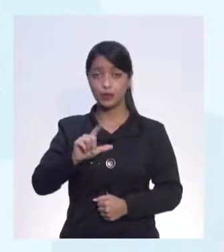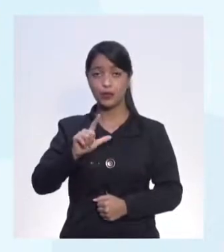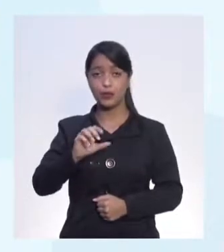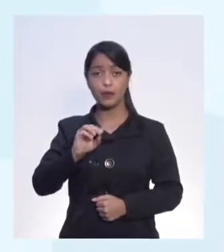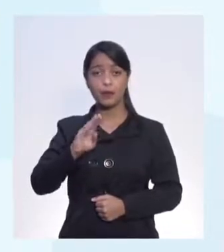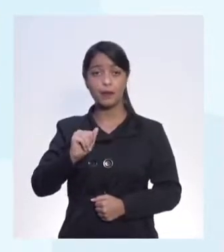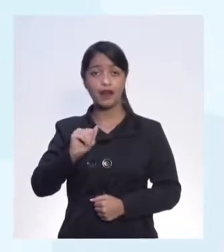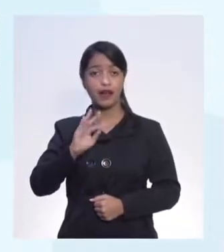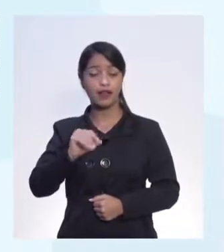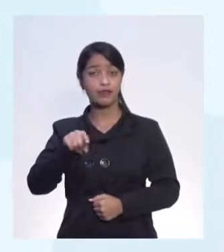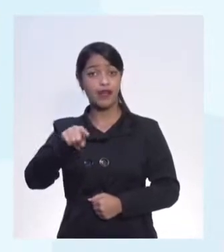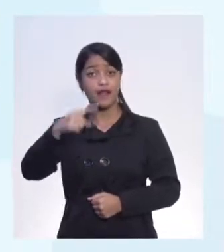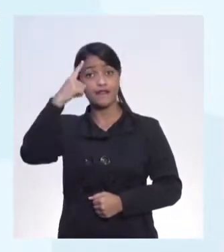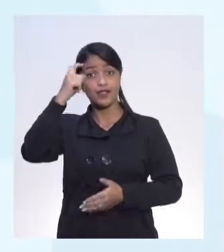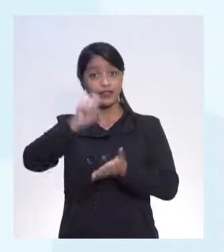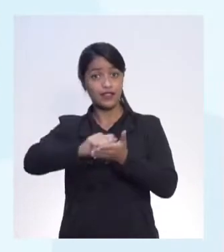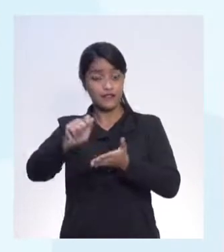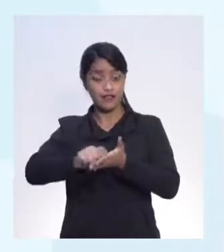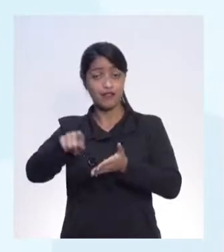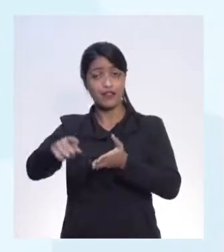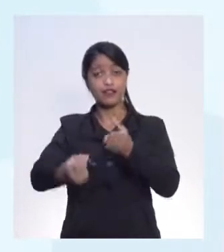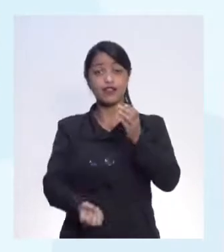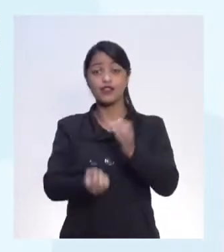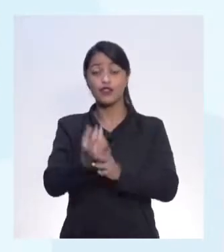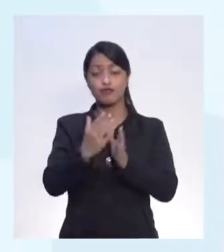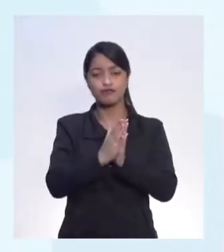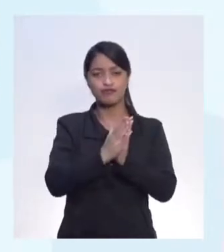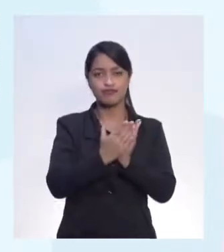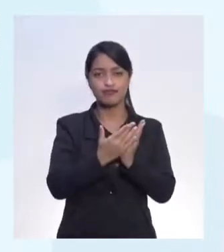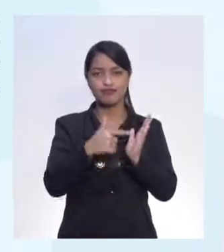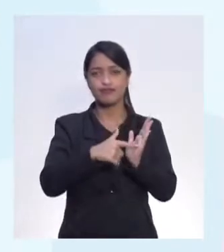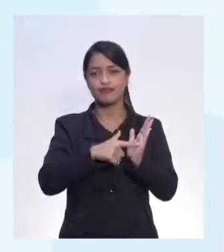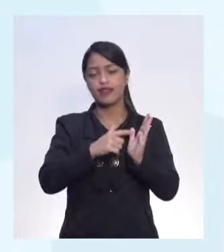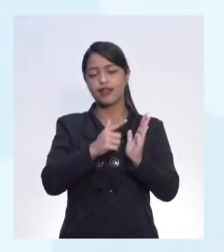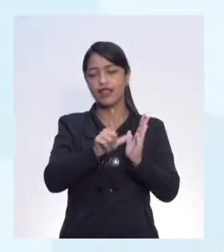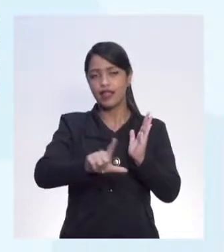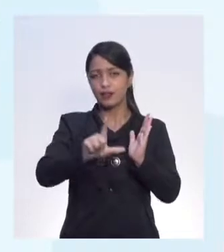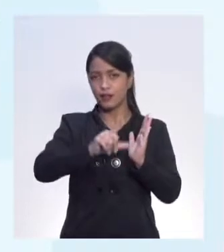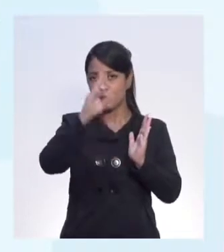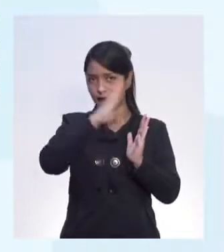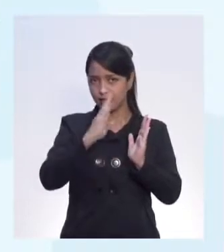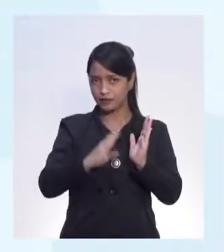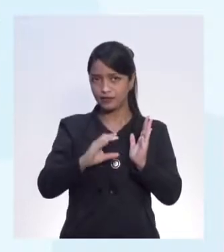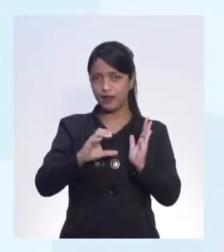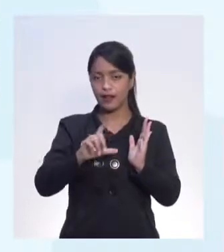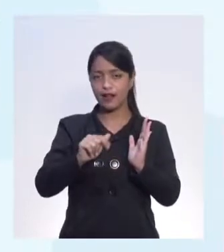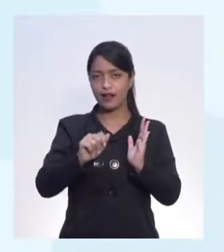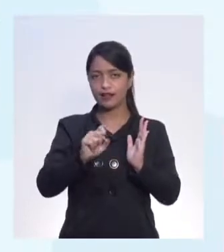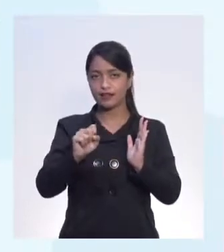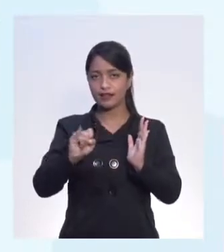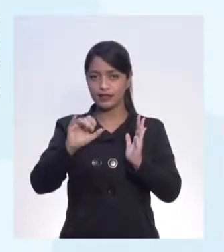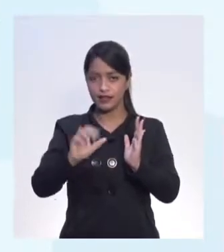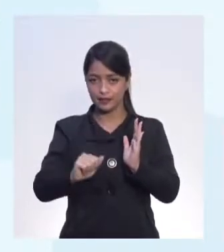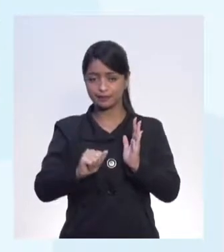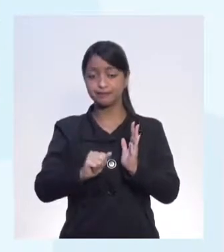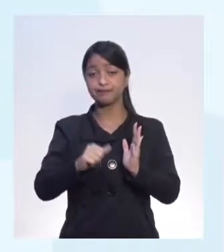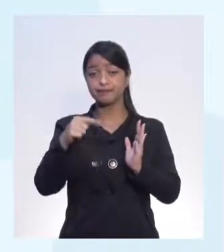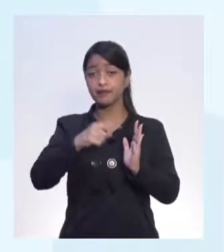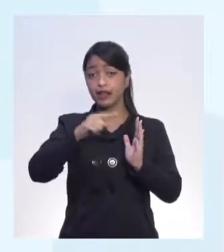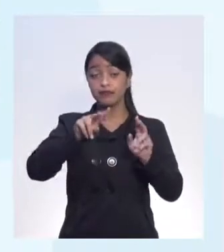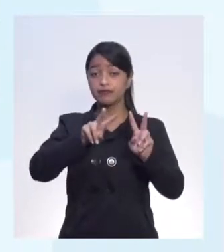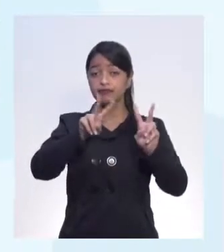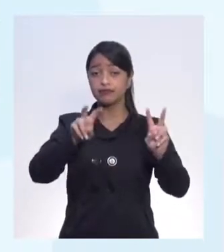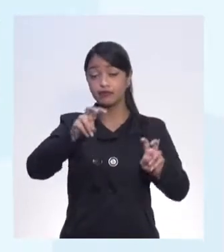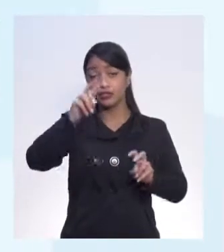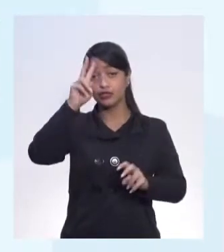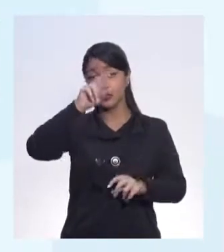infanto-juvenil brasileira consideradas clássicas. As aventuras do Sítio do Pica-Pau Amarelo, como bem disse a professora Dani lá quando ela gravou Pica-Pau